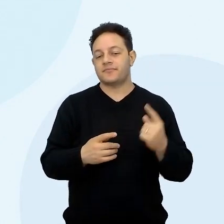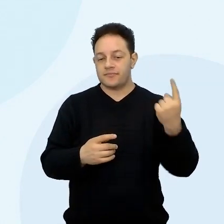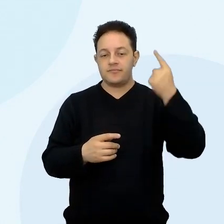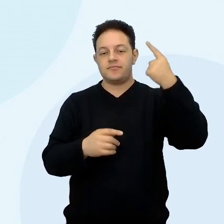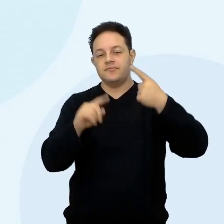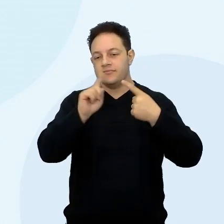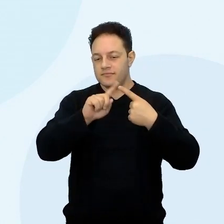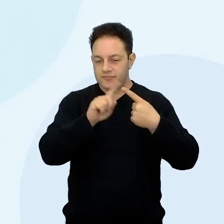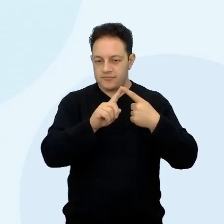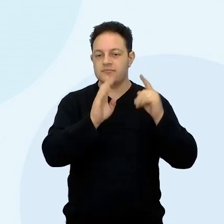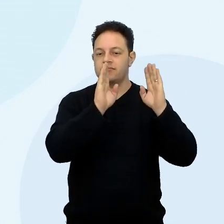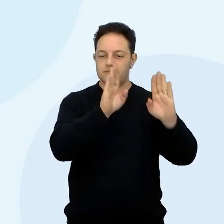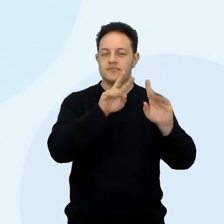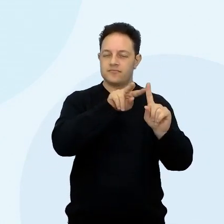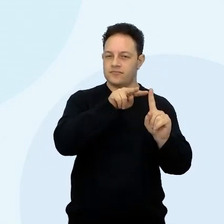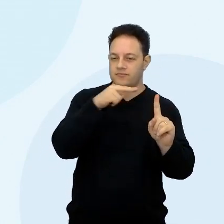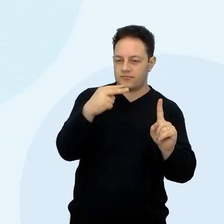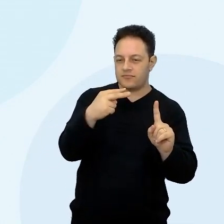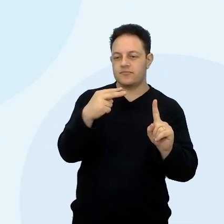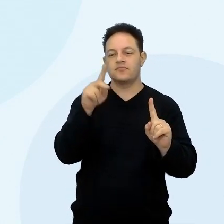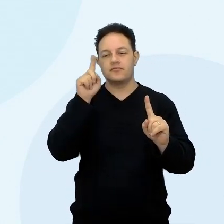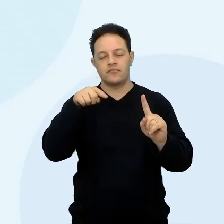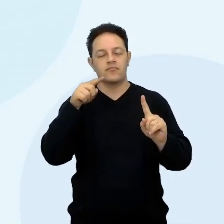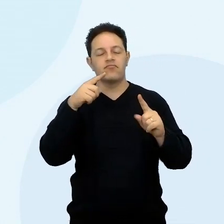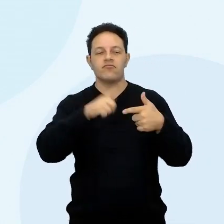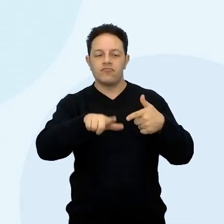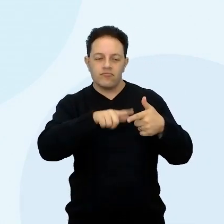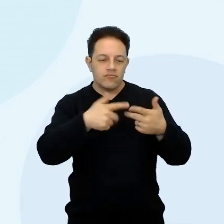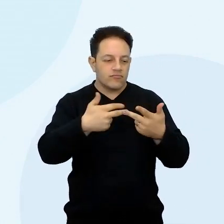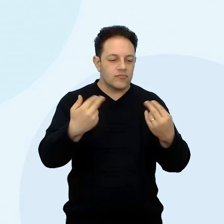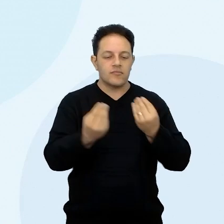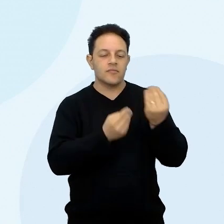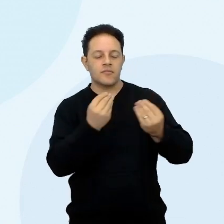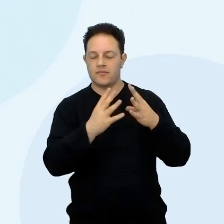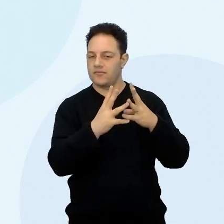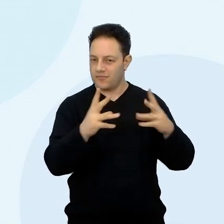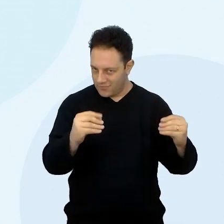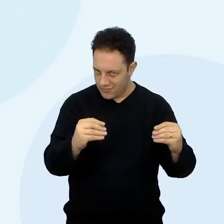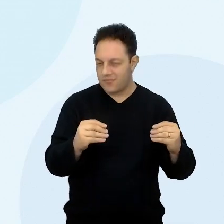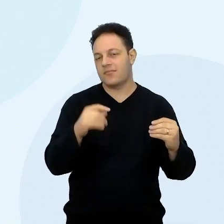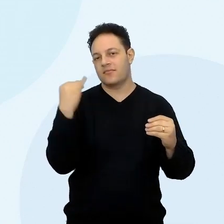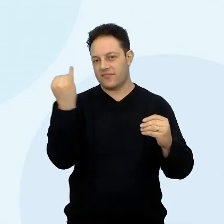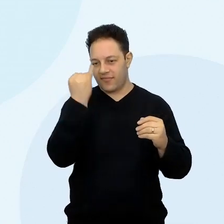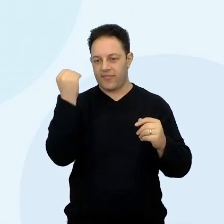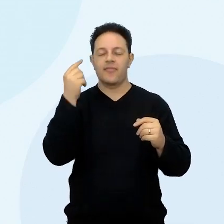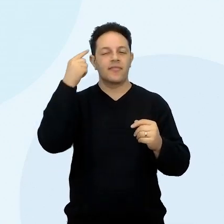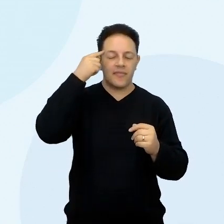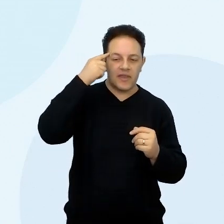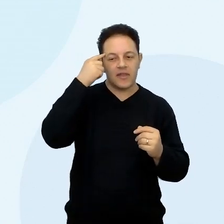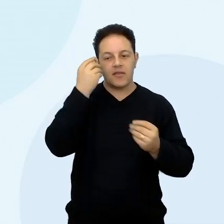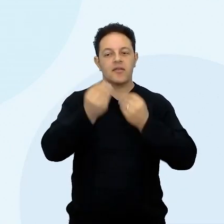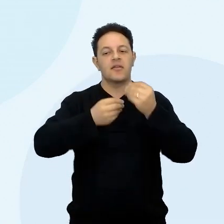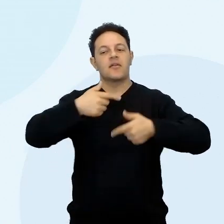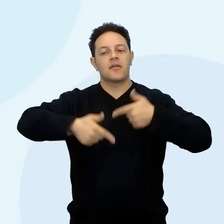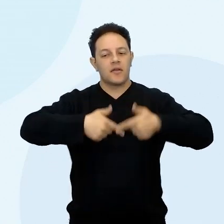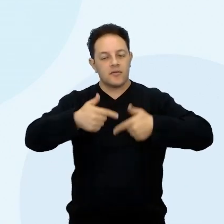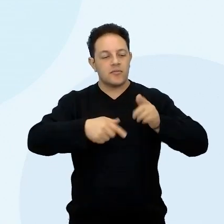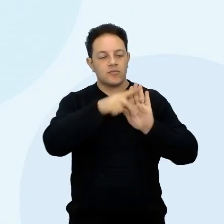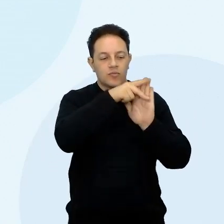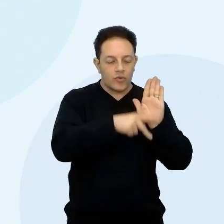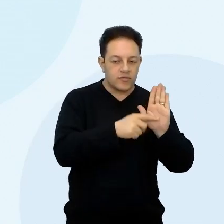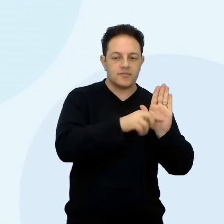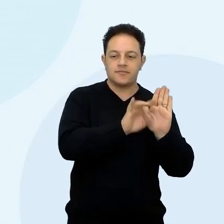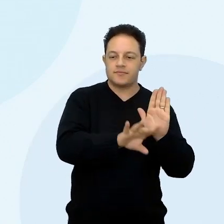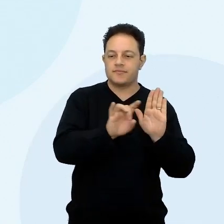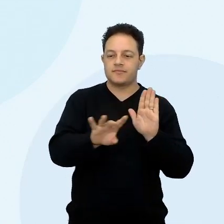primeiro, parte lá da perspectiva da resolução de problemas, considerando o trabalho por